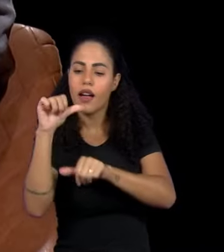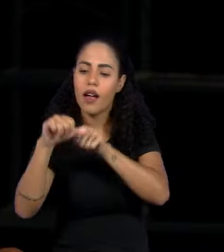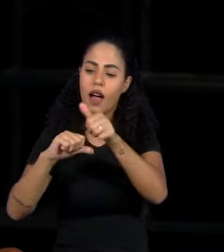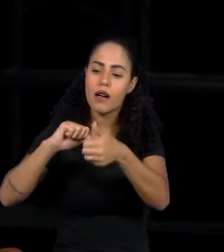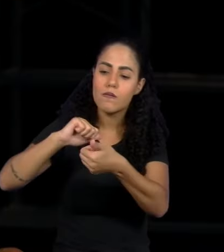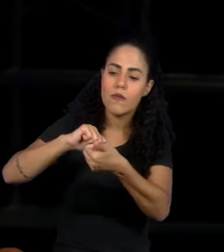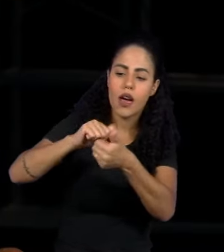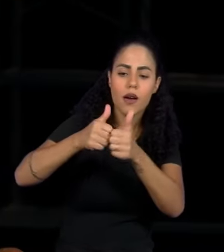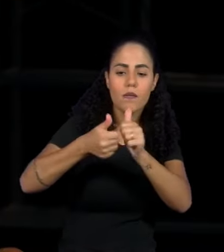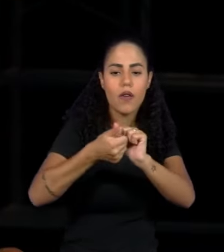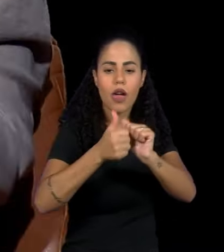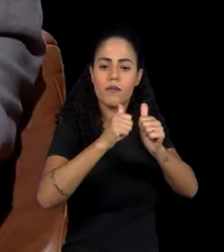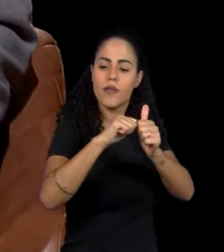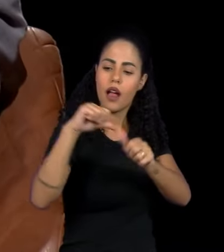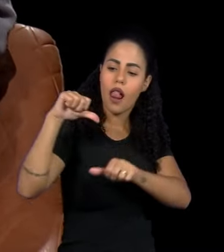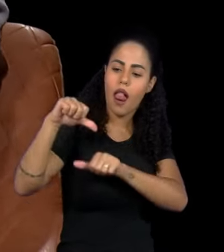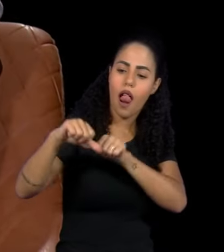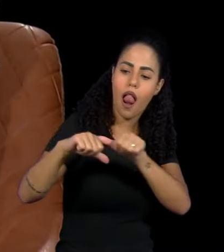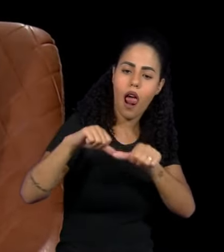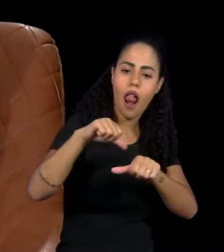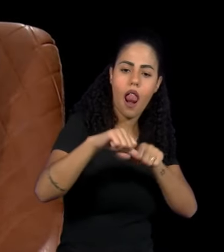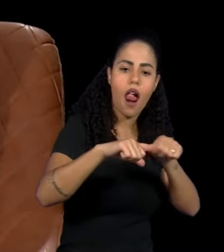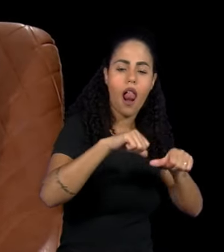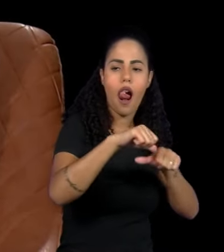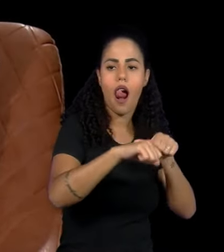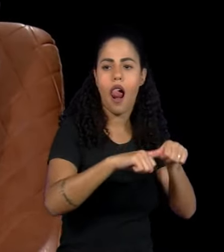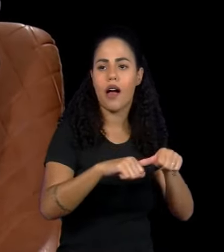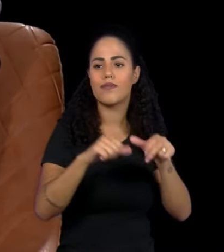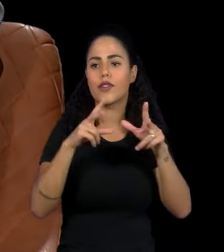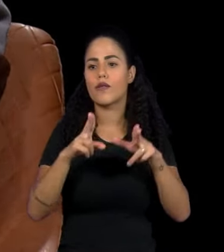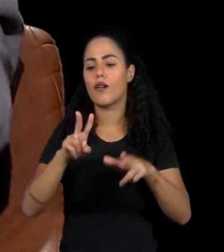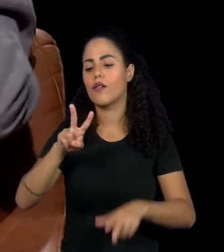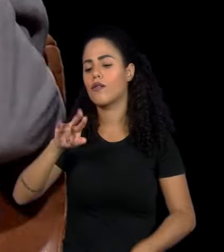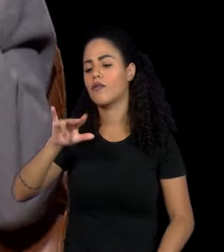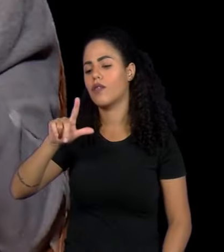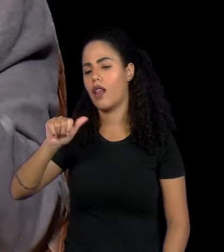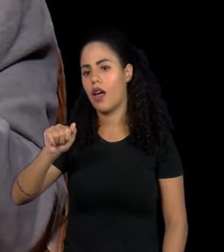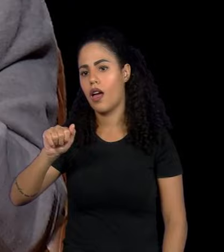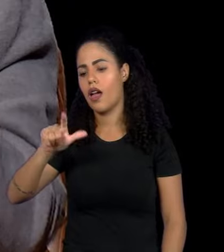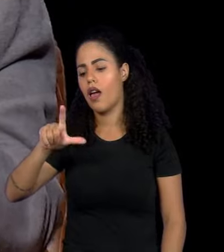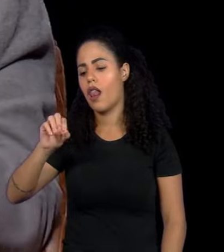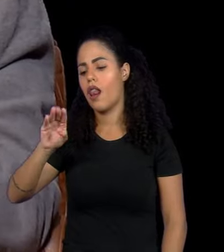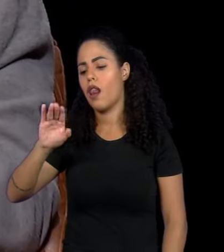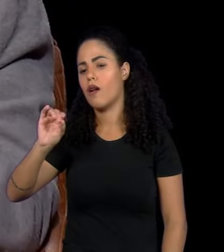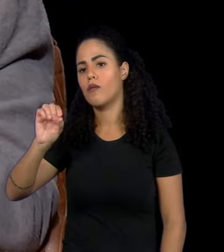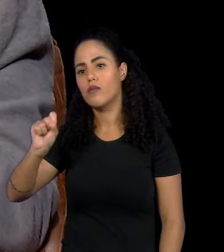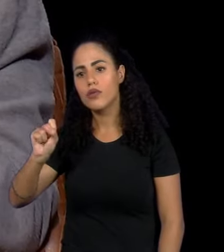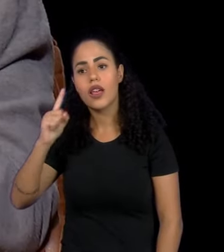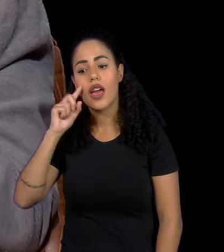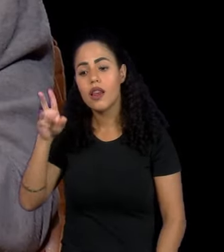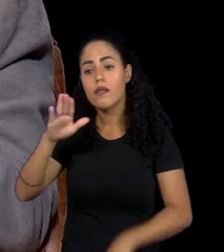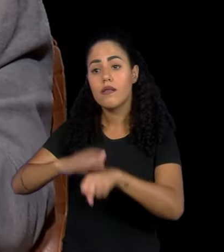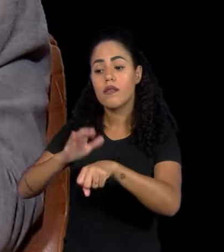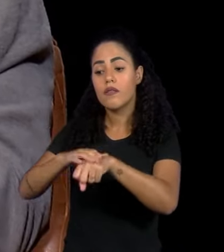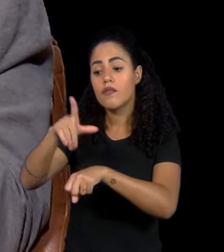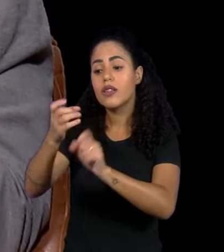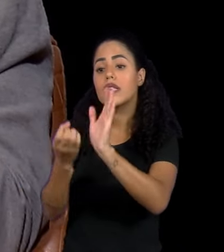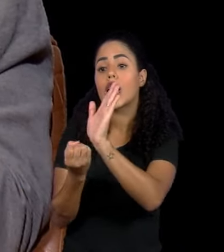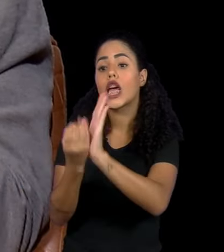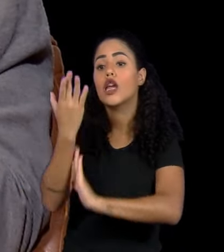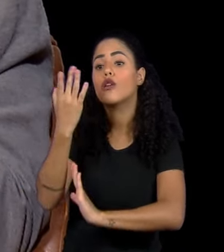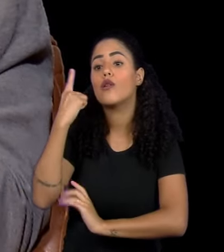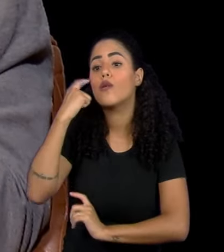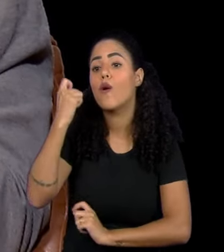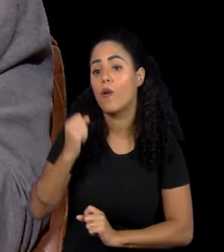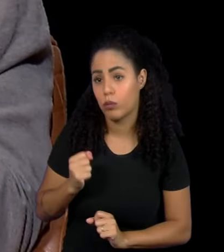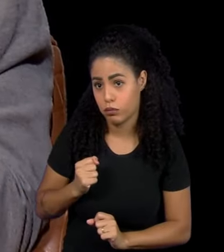fazia, que é o que Villa-Lobos fez com a música, né? Então, quando a gente